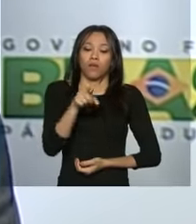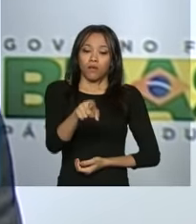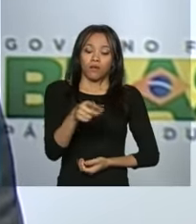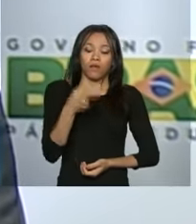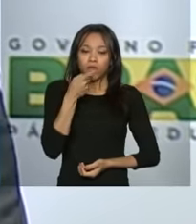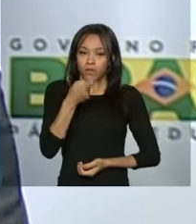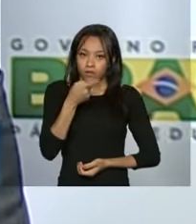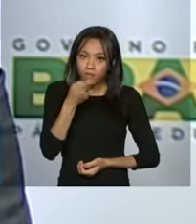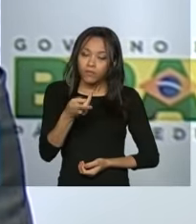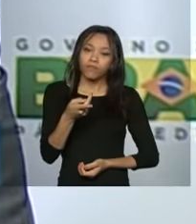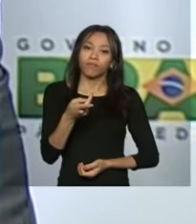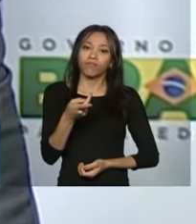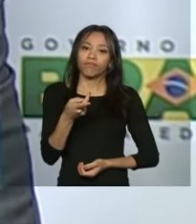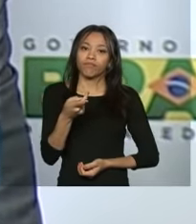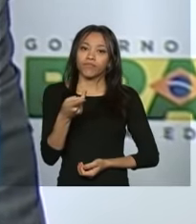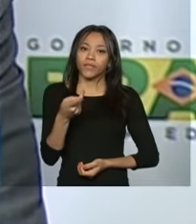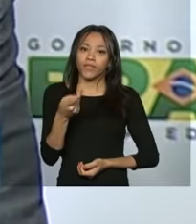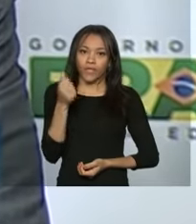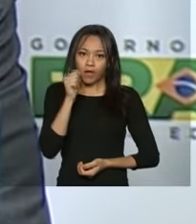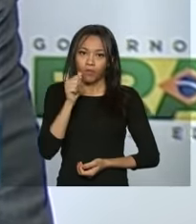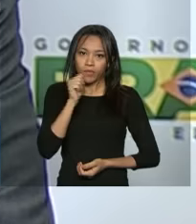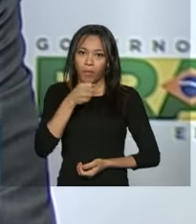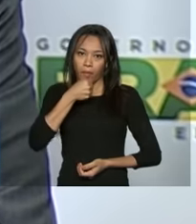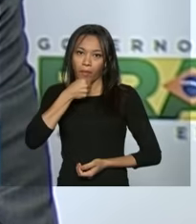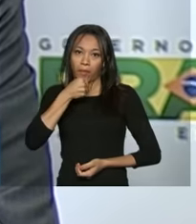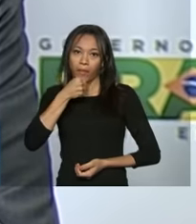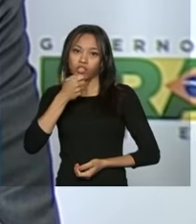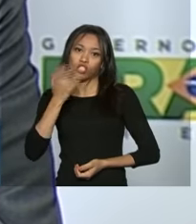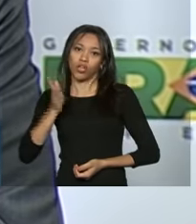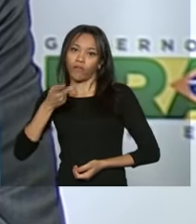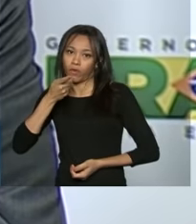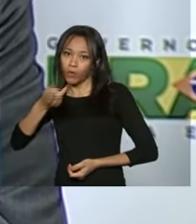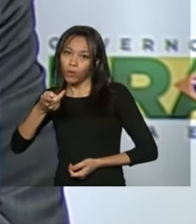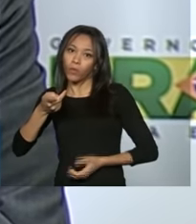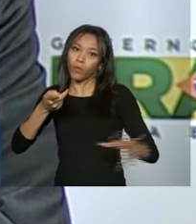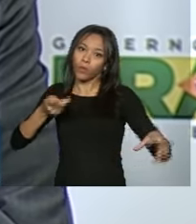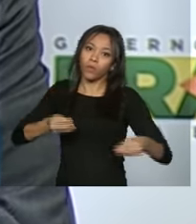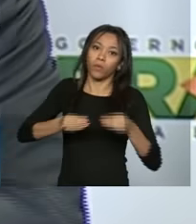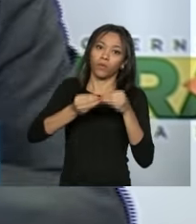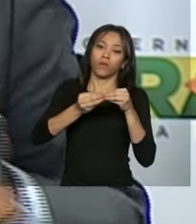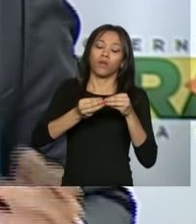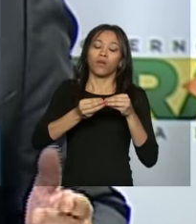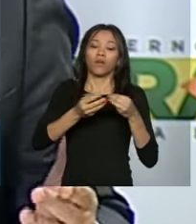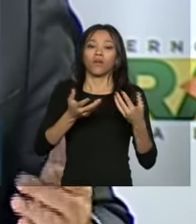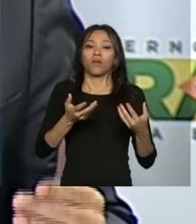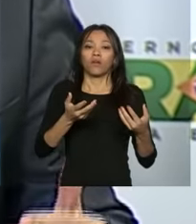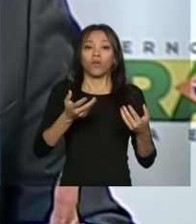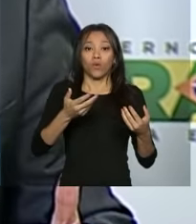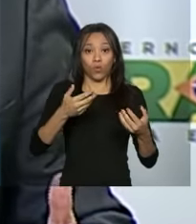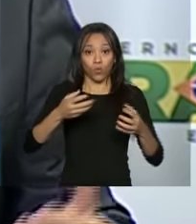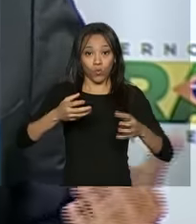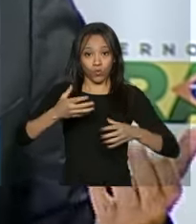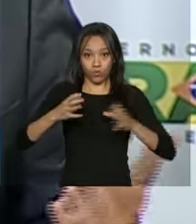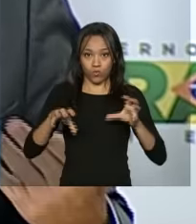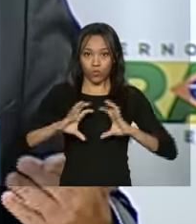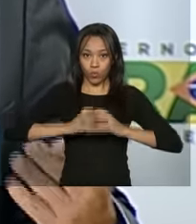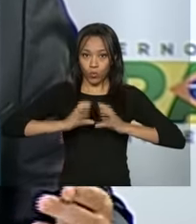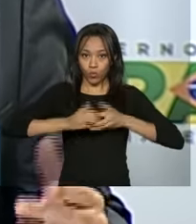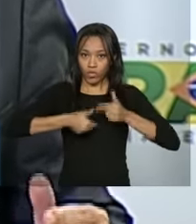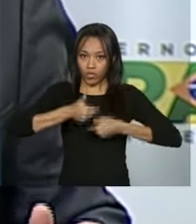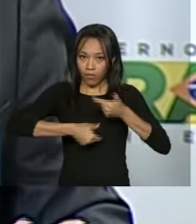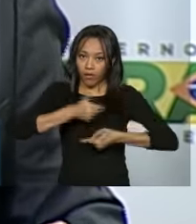pouco a também a a questão que a Letícia já tinha levantado eh nós temos nós fiz o desenvolvimento do grupo de trabalho aconteceu